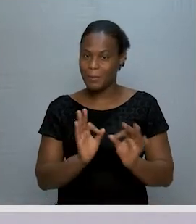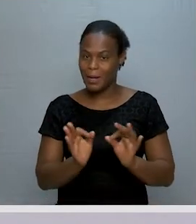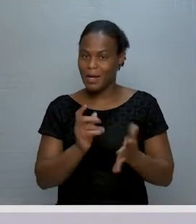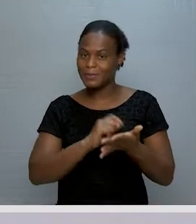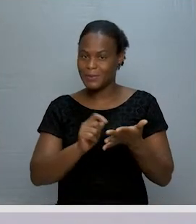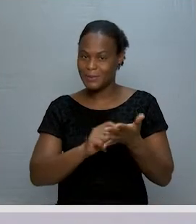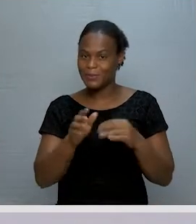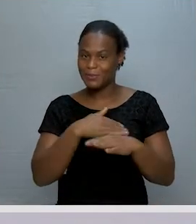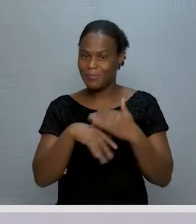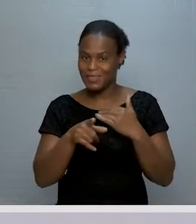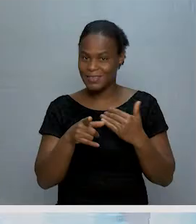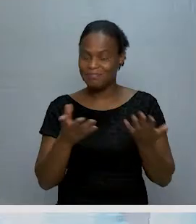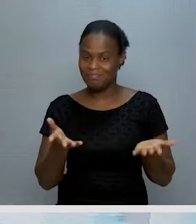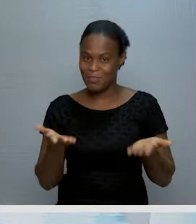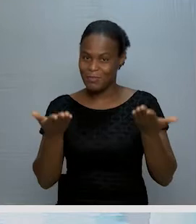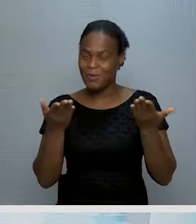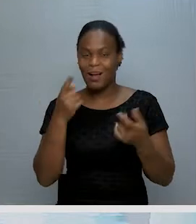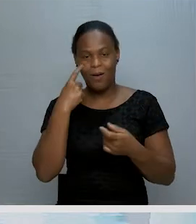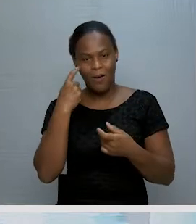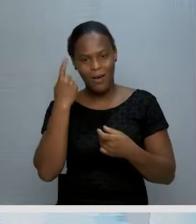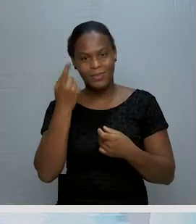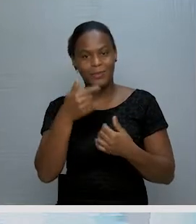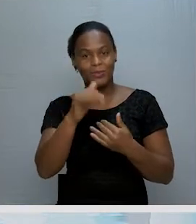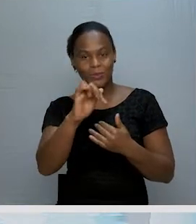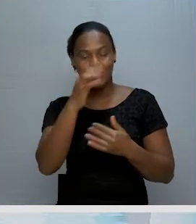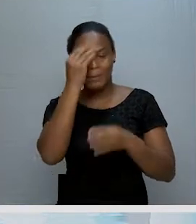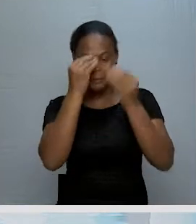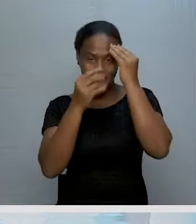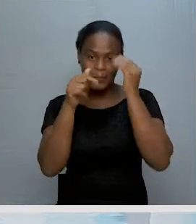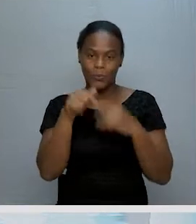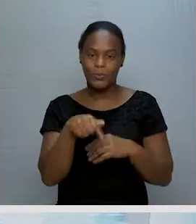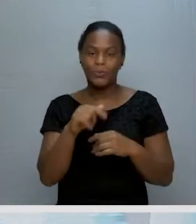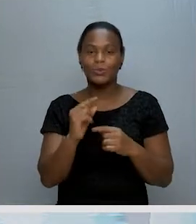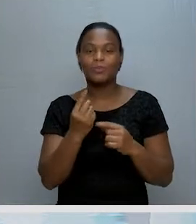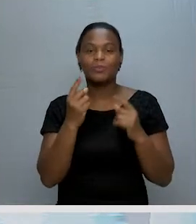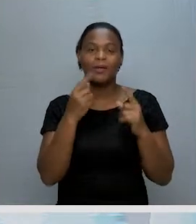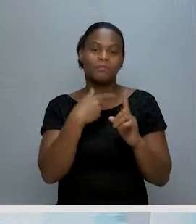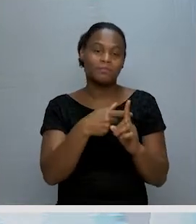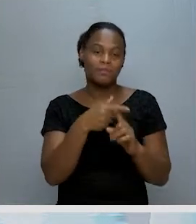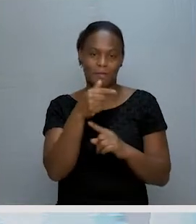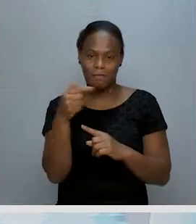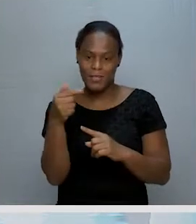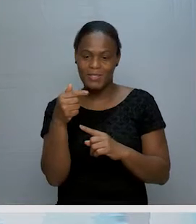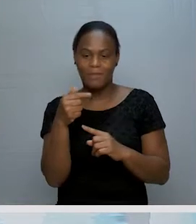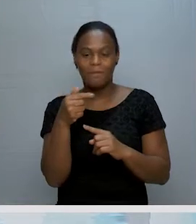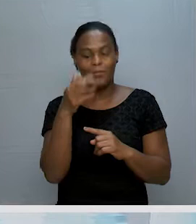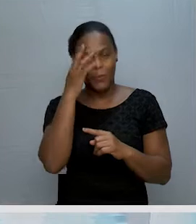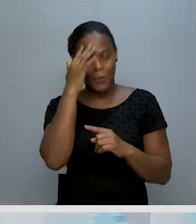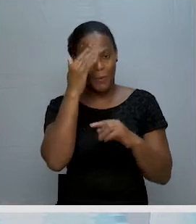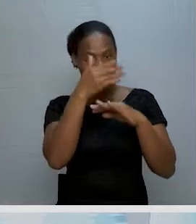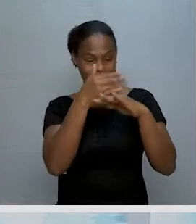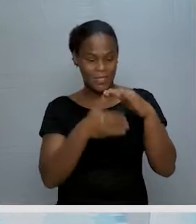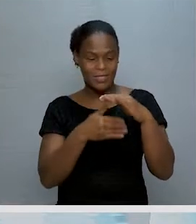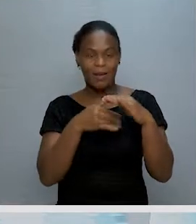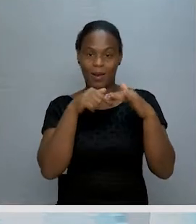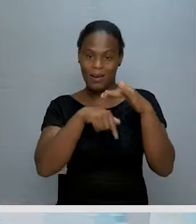Preparados para fazer o exercício? Vamos lá usar os conhecimentos aprendidos hoje sobre a adição e subtração de